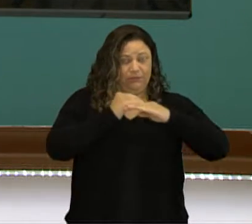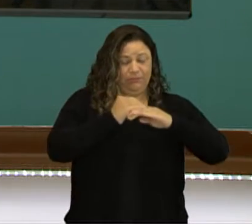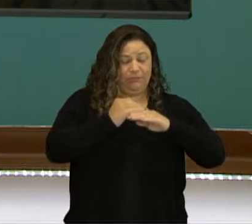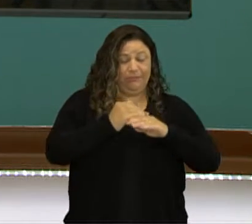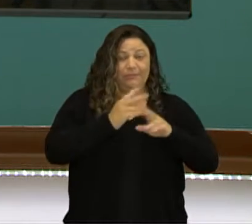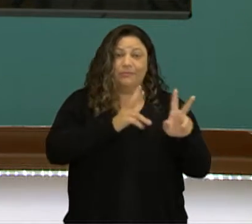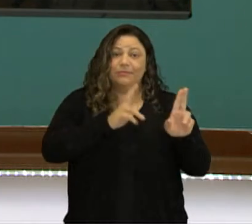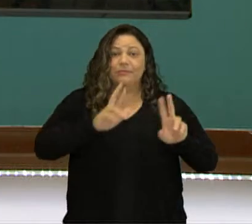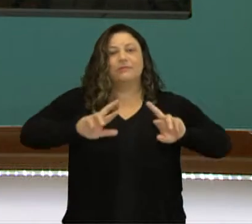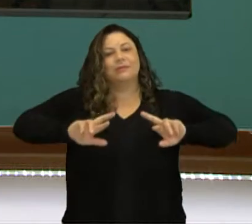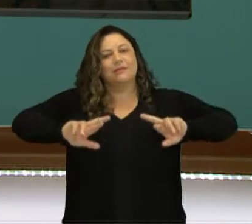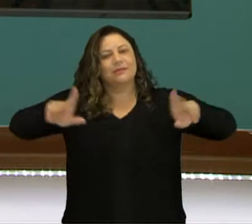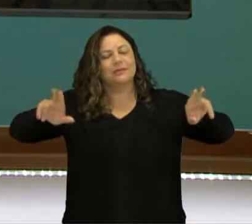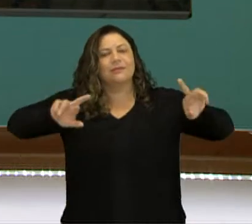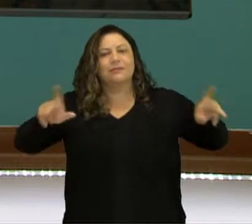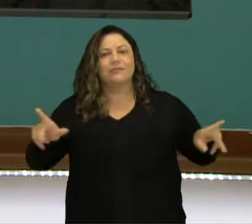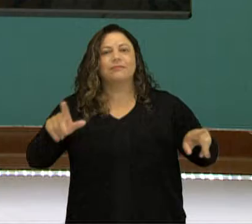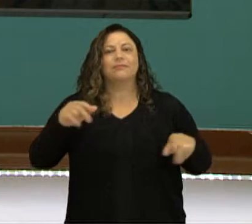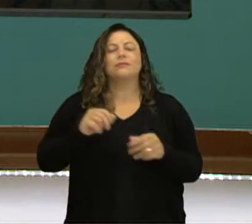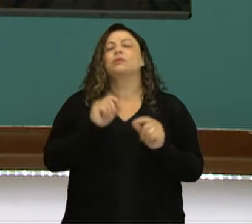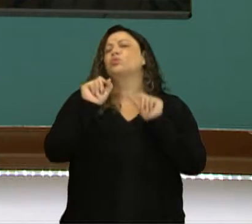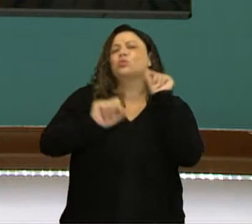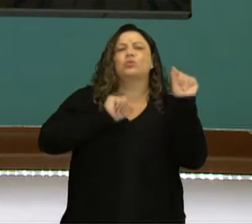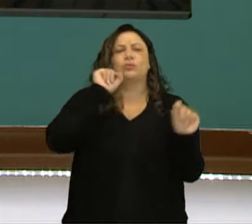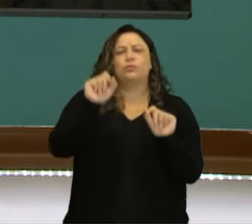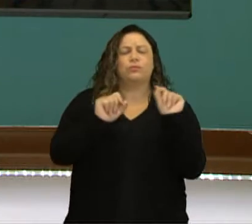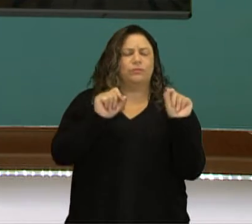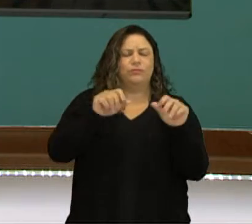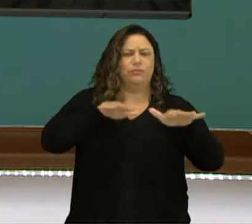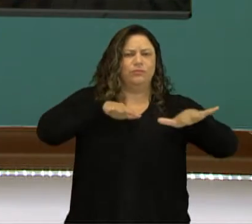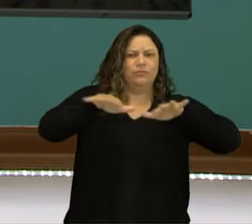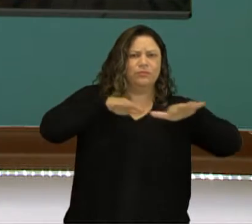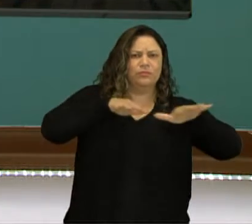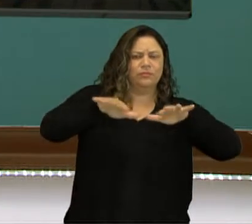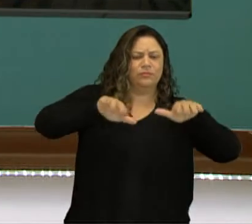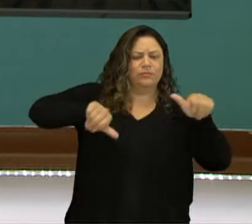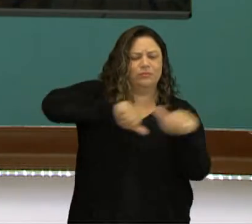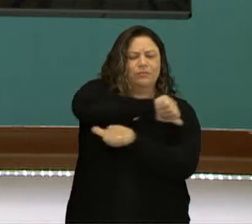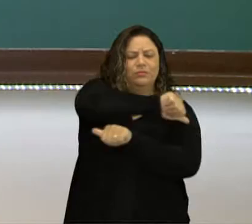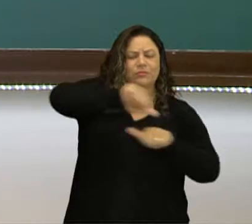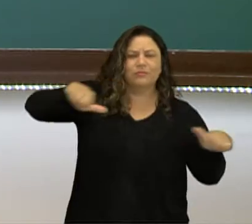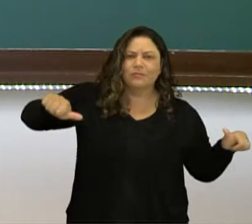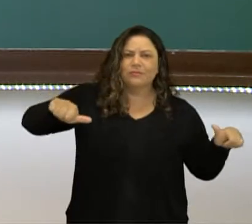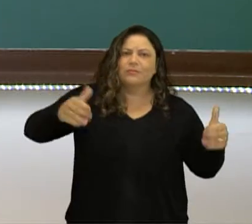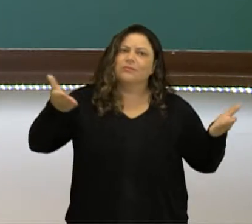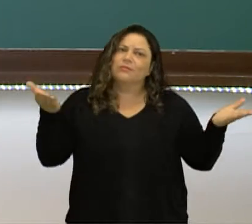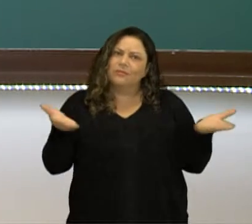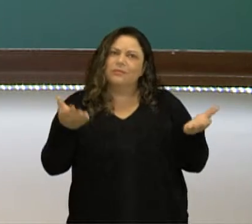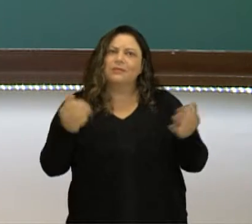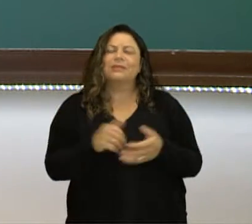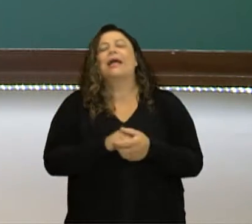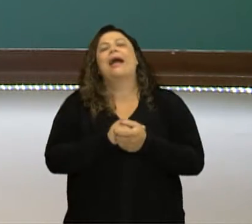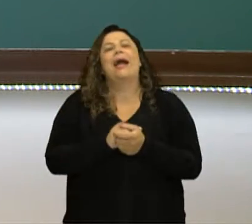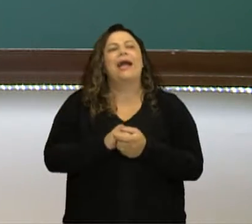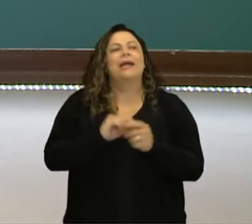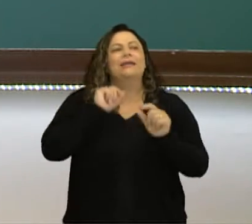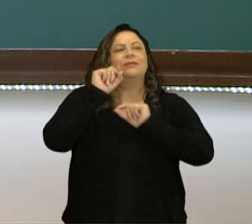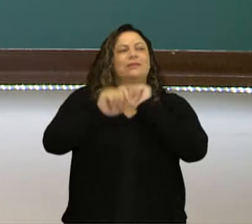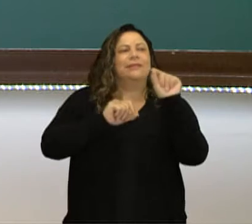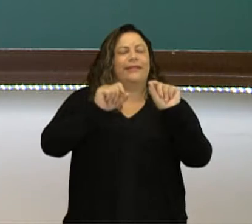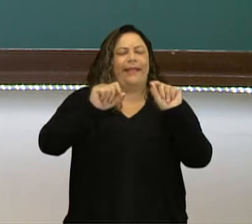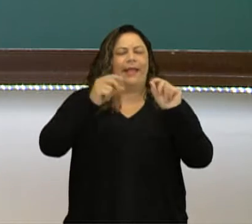diferenças, entender como o movimento pode ser gerado ou alterado. Ou seja, nós vamos dar aqui o negócio de imaginar, nós